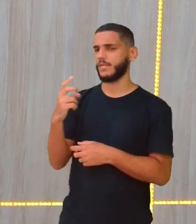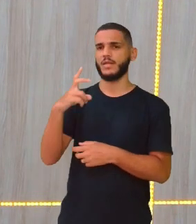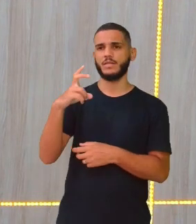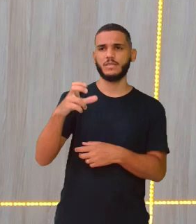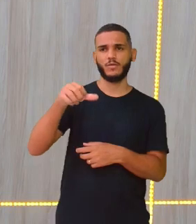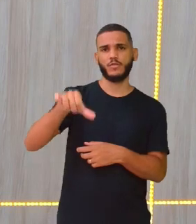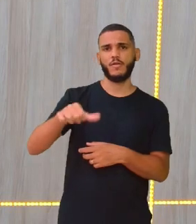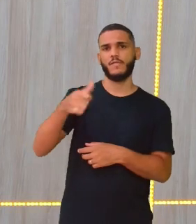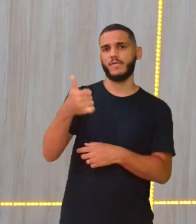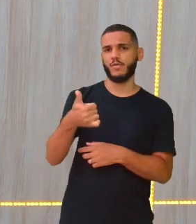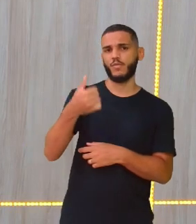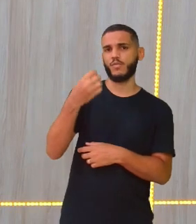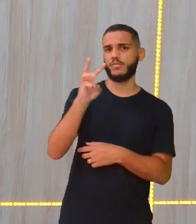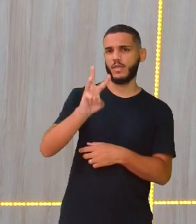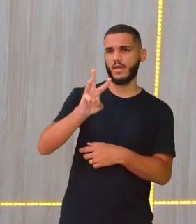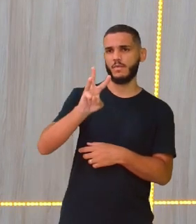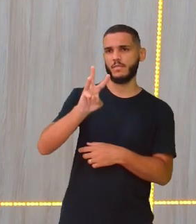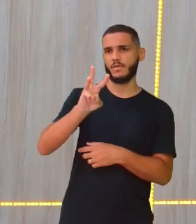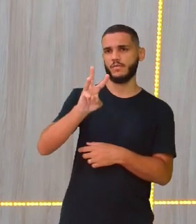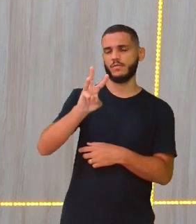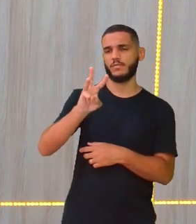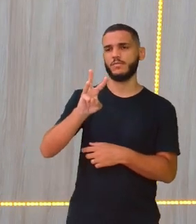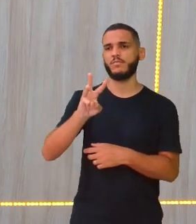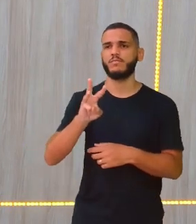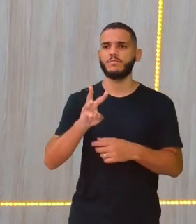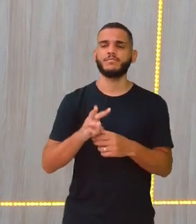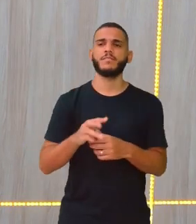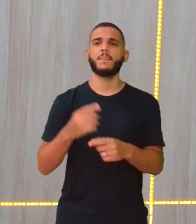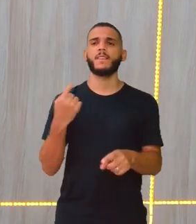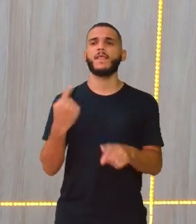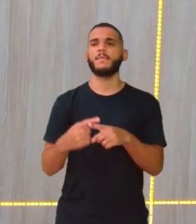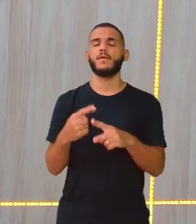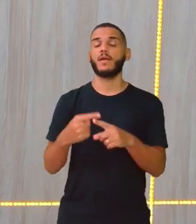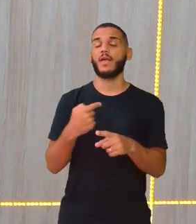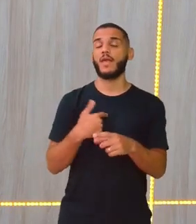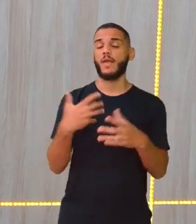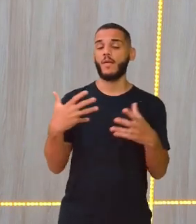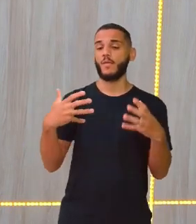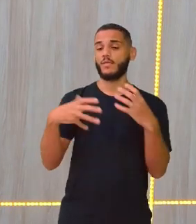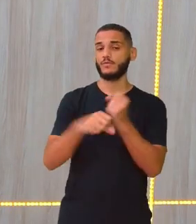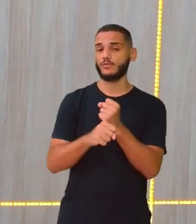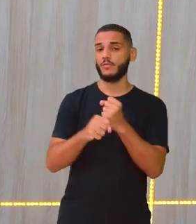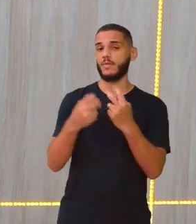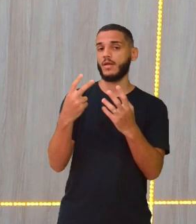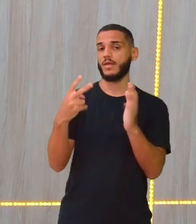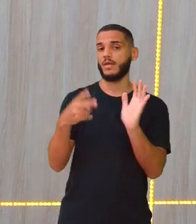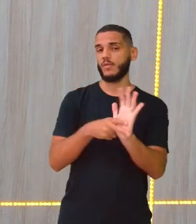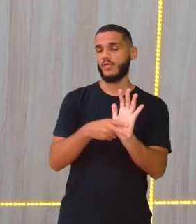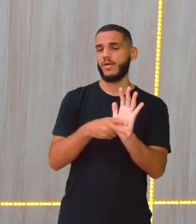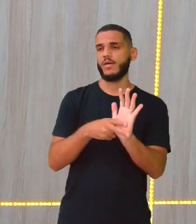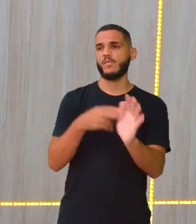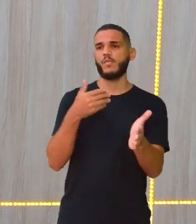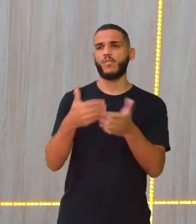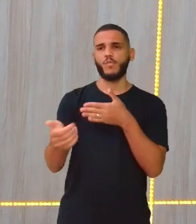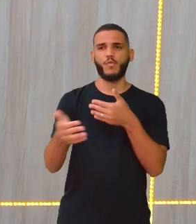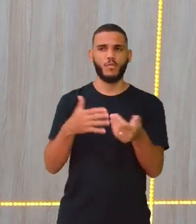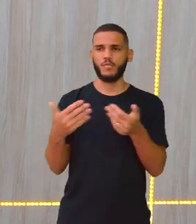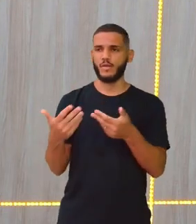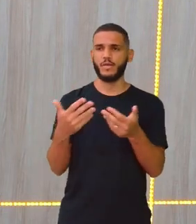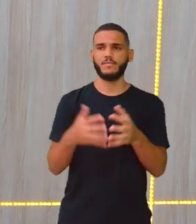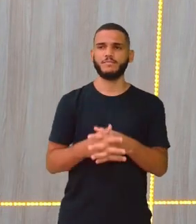está fora? O V. Porque eu não disse que essa soma tem que ser igual em quaisquer